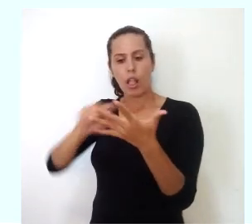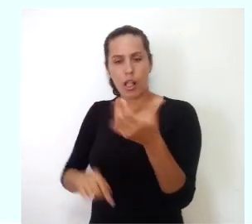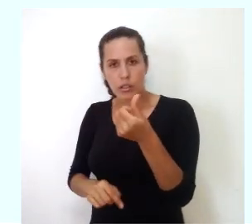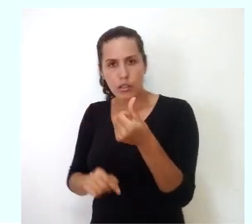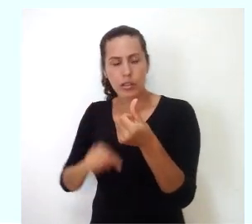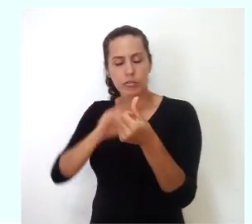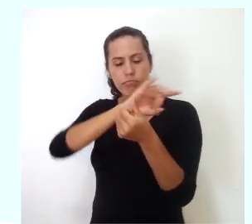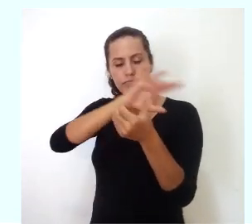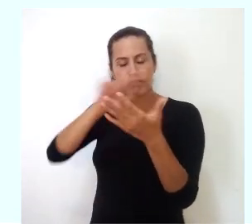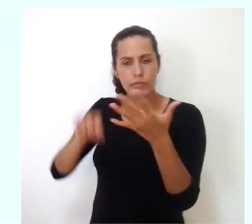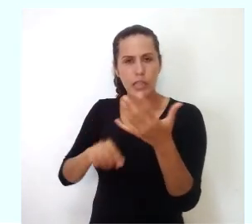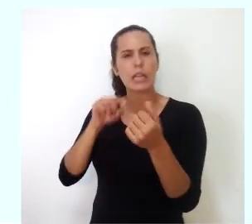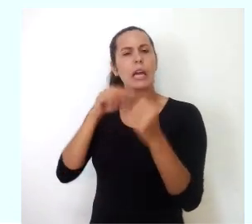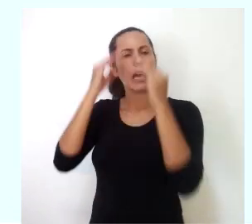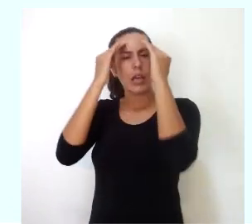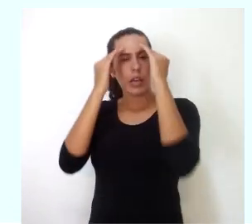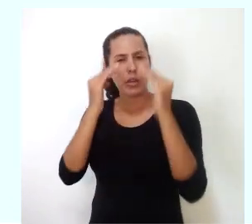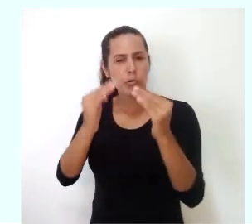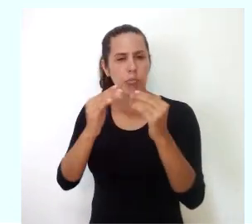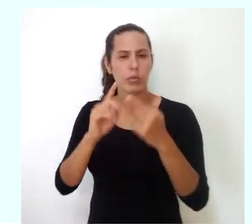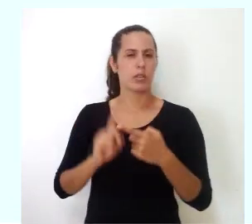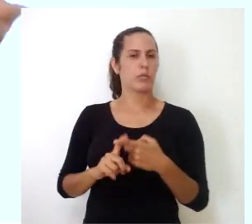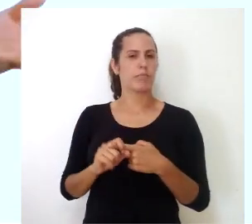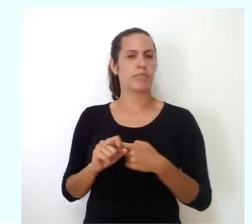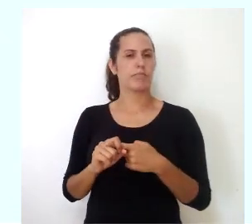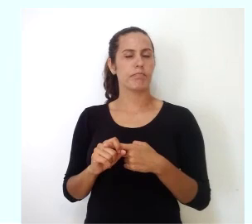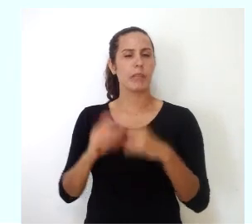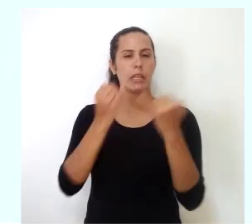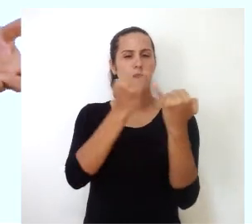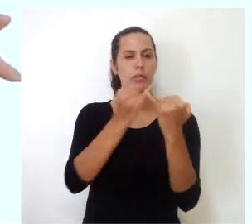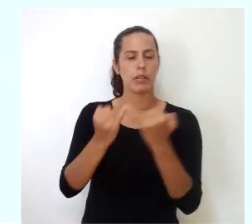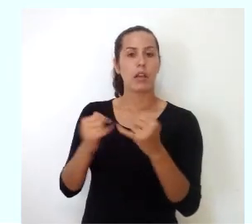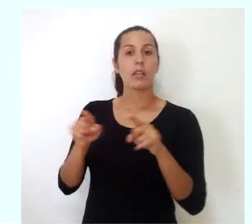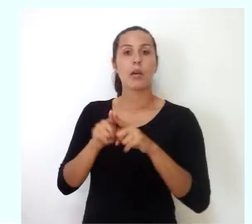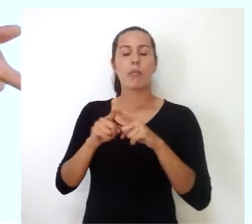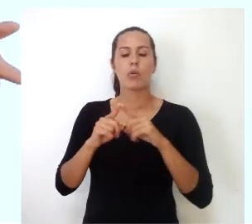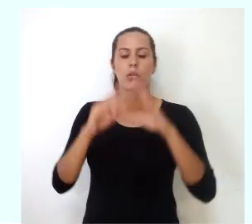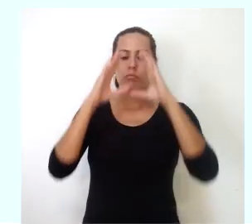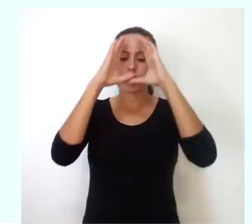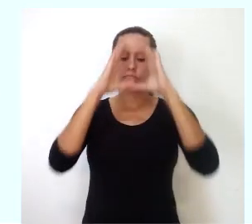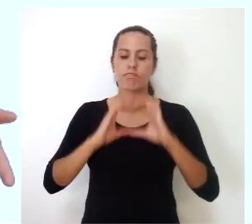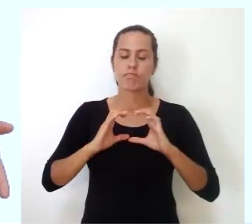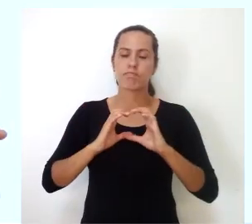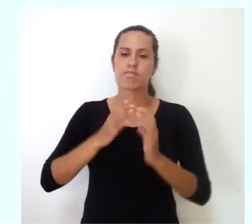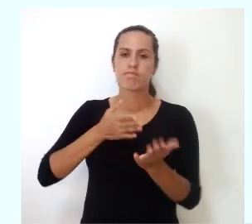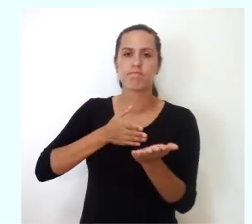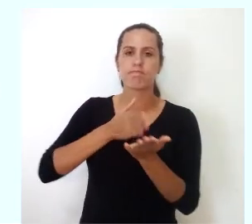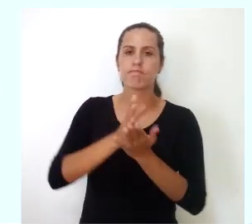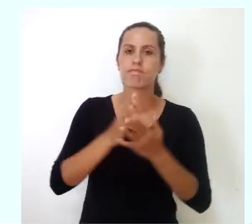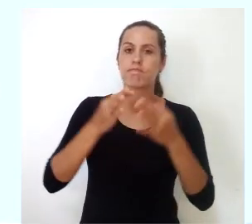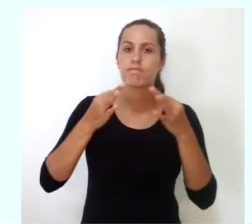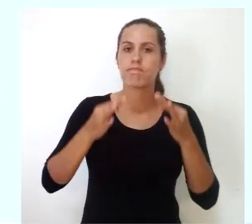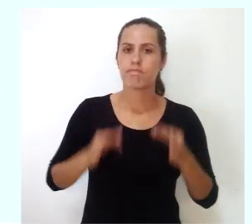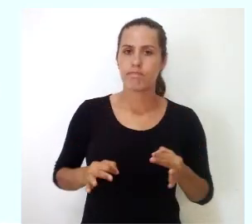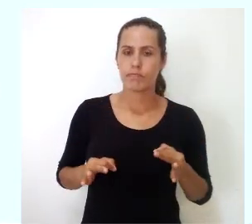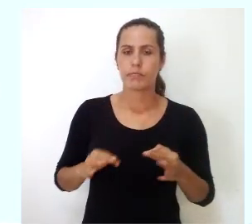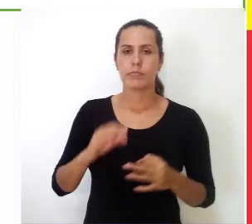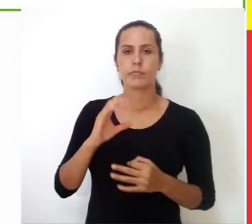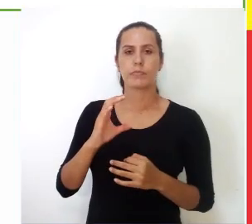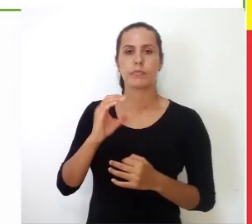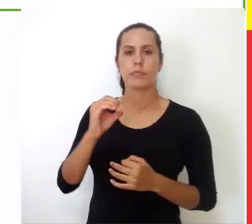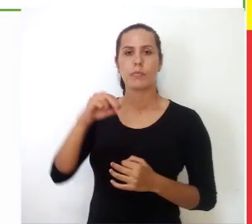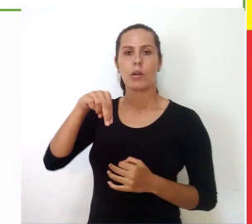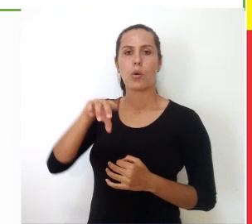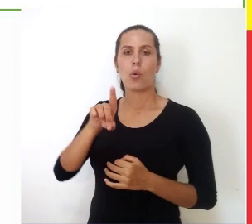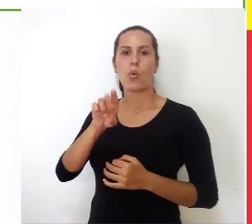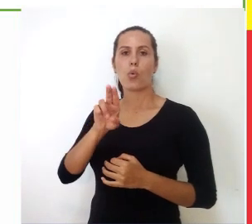a questão do respeito e a conduta moral, essa norma, certo? Vamos adiante.